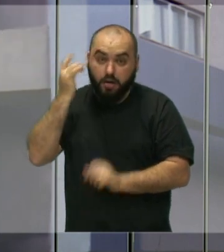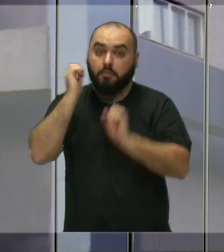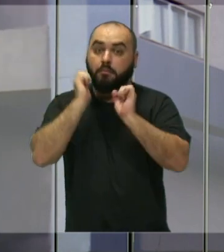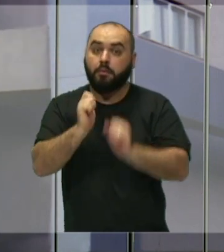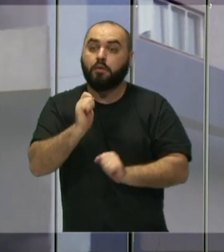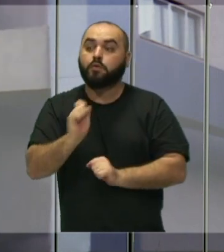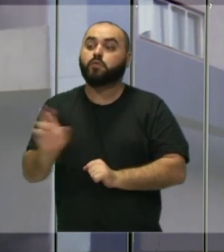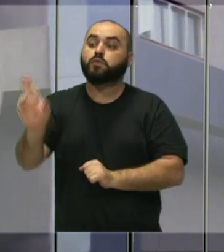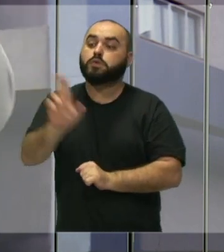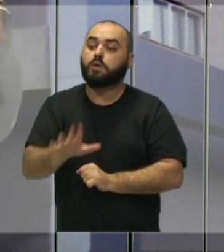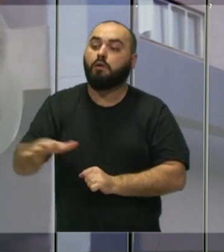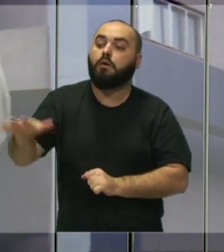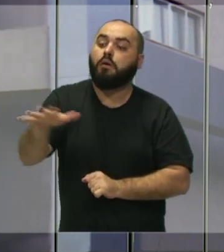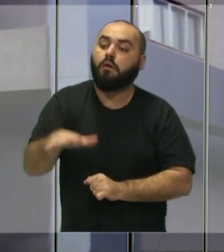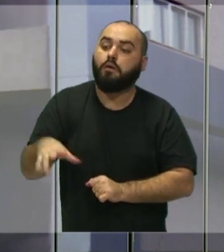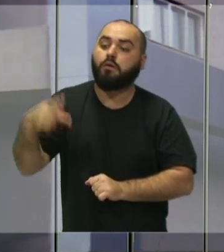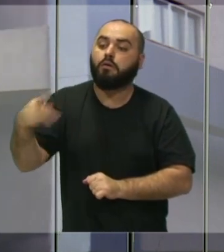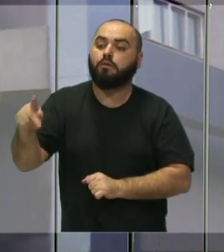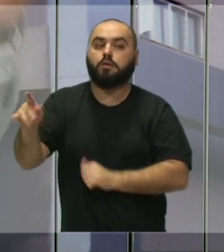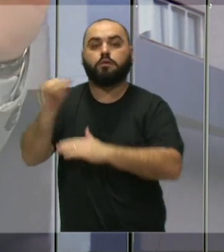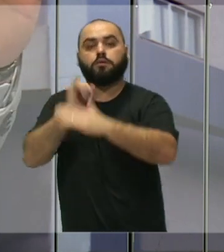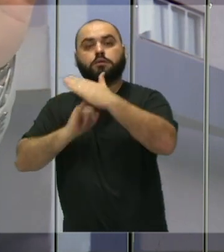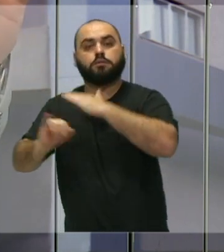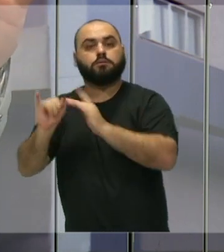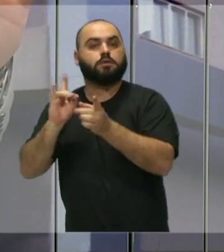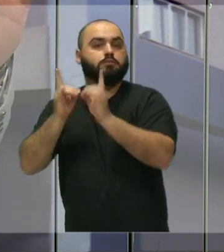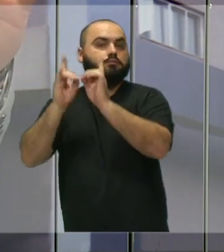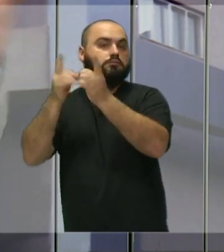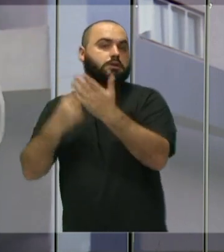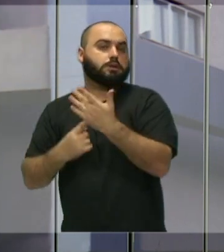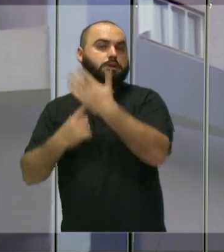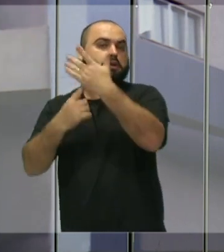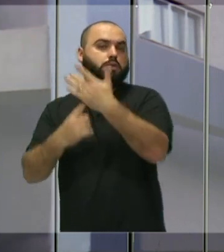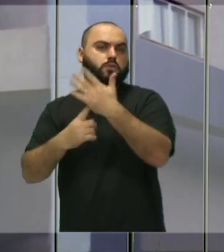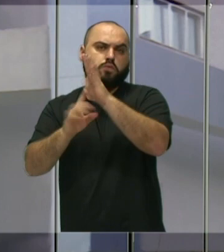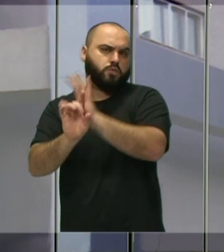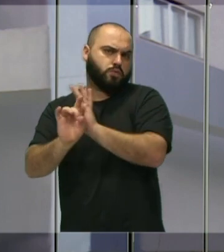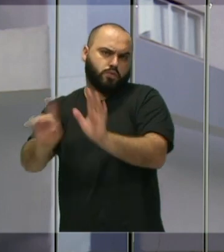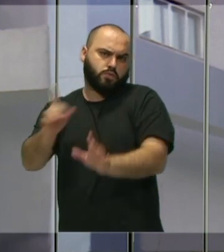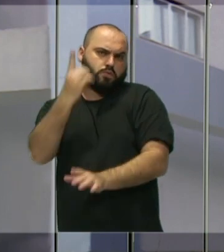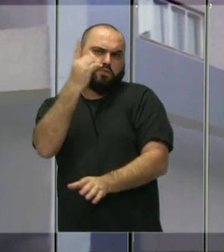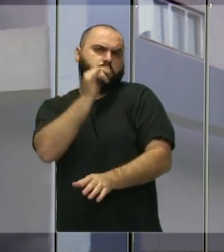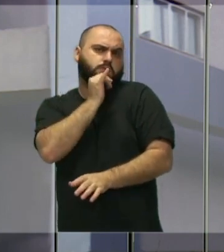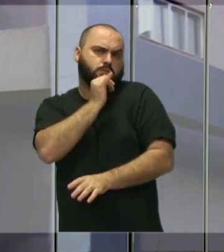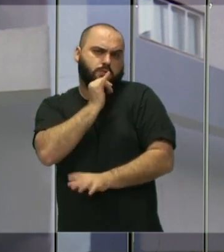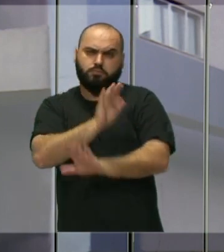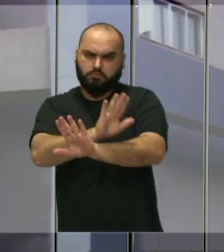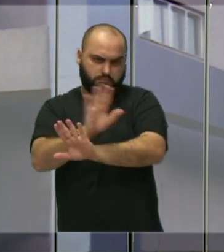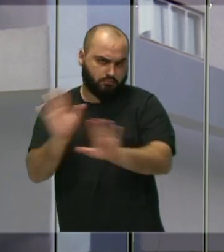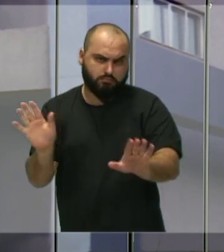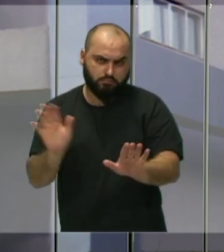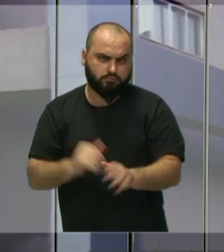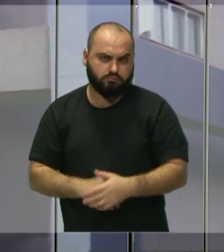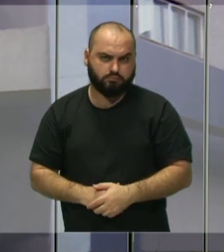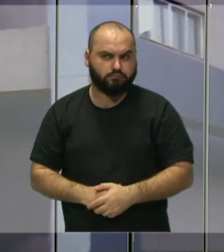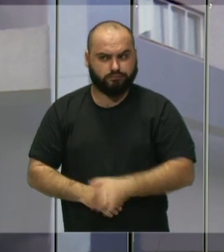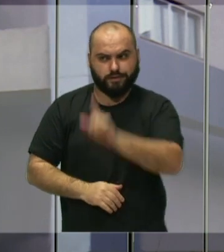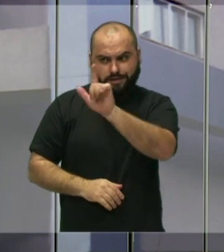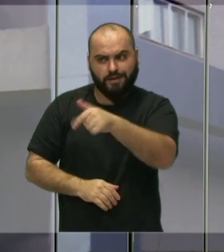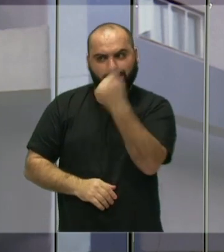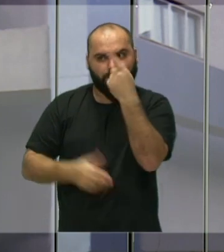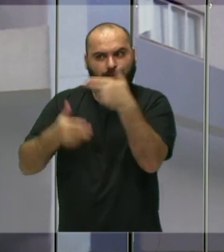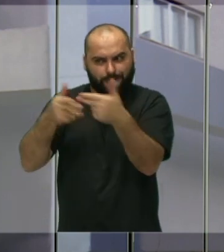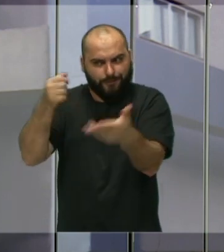em tal área, seja investimento em tecnologia na educação, citando apenas um exemplo, que é algo que eu também